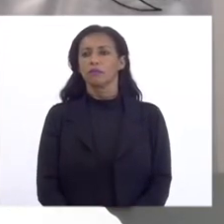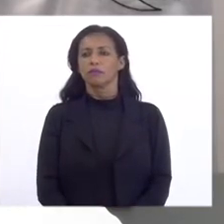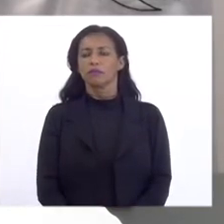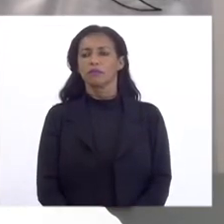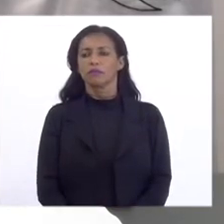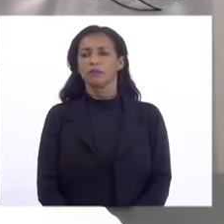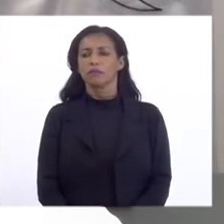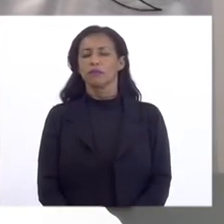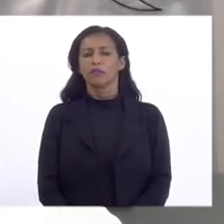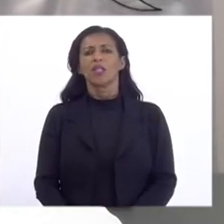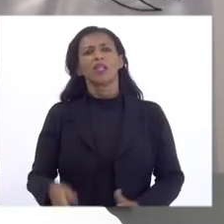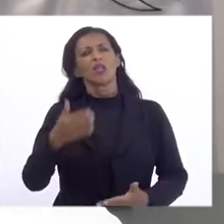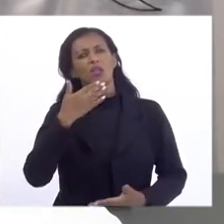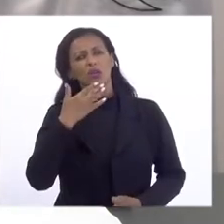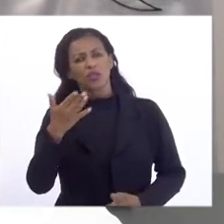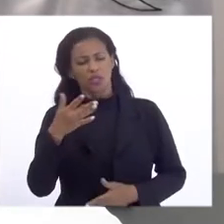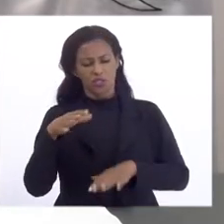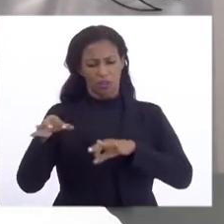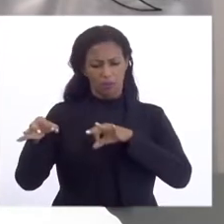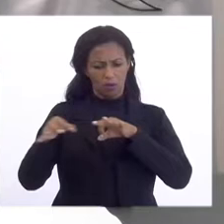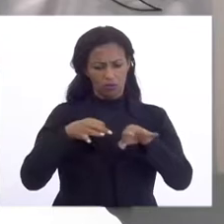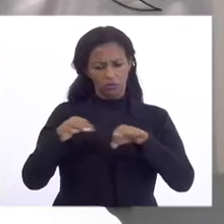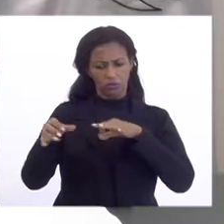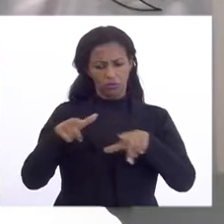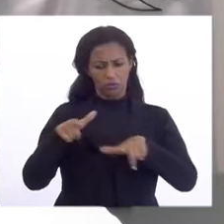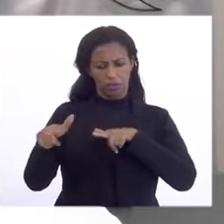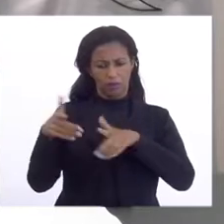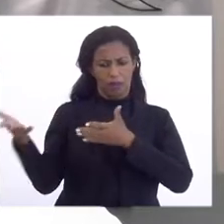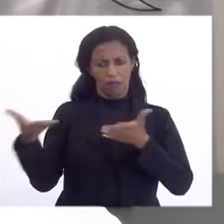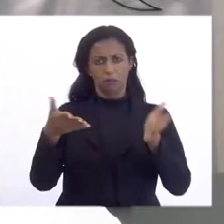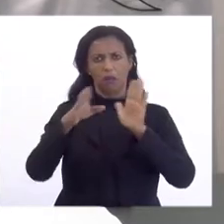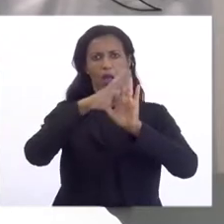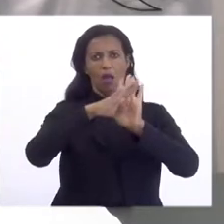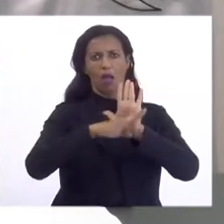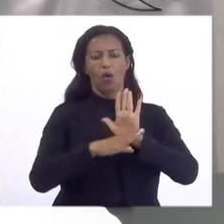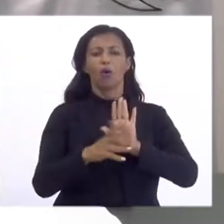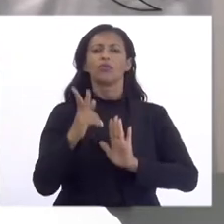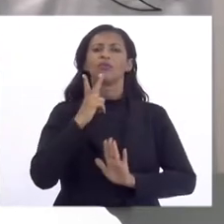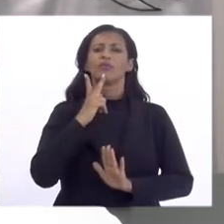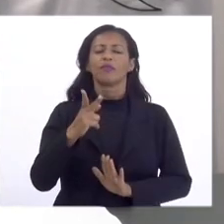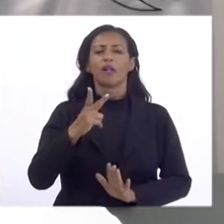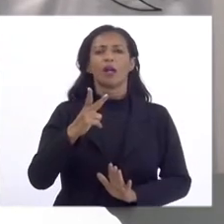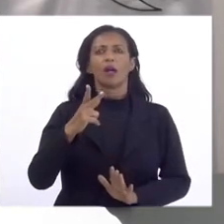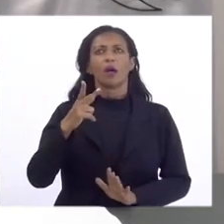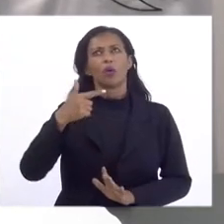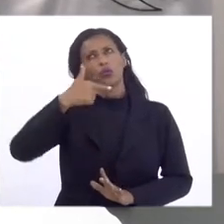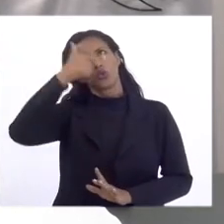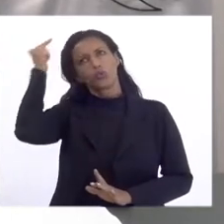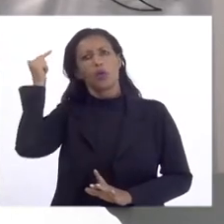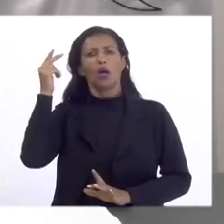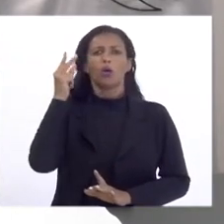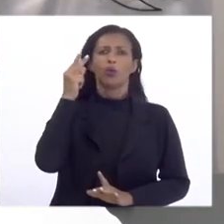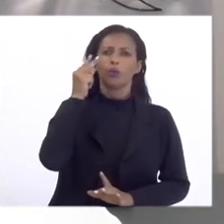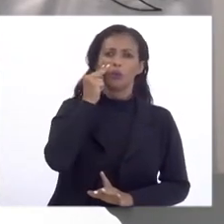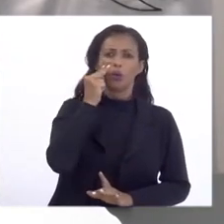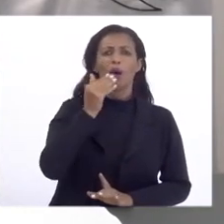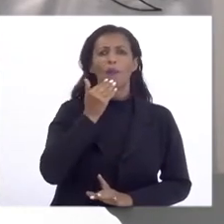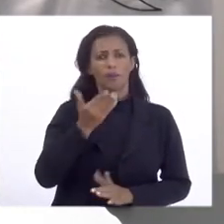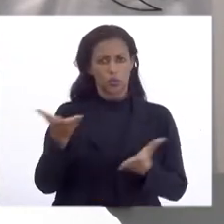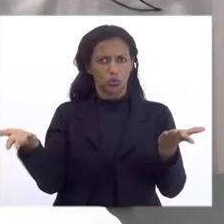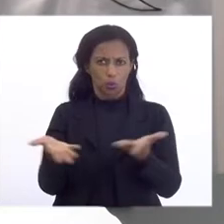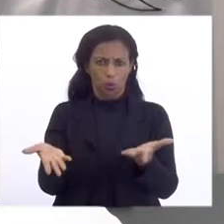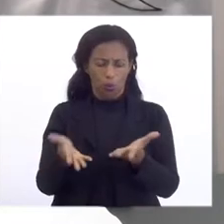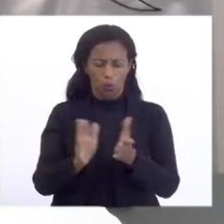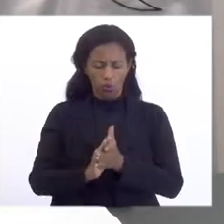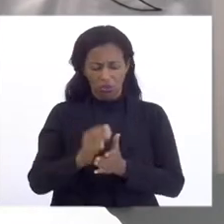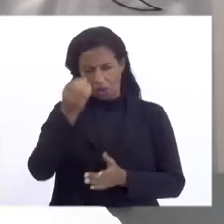Eu queria chamar os trabalhos à ordem, só para dizer, deputado Luiz Paulo, deputado Valdec, Mônica, há um pedido hoje, o projeto de... É só sobre a questão,